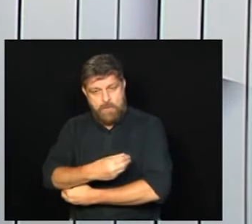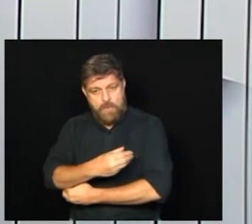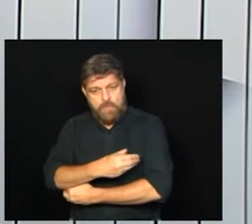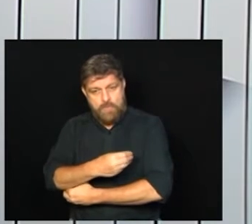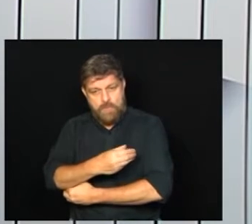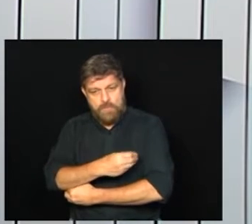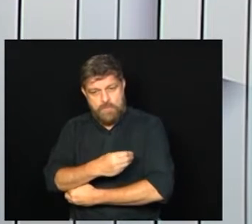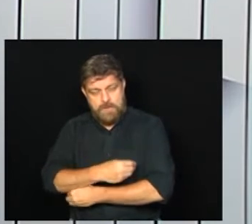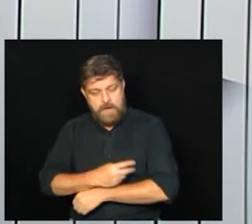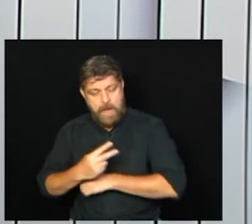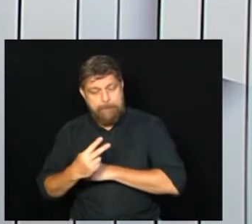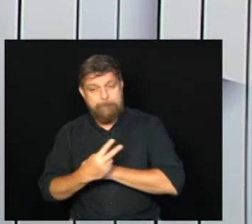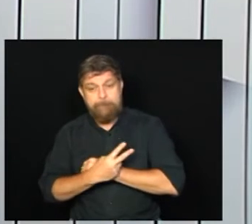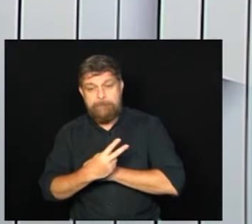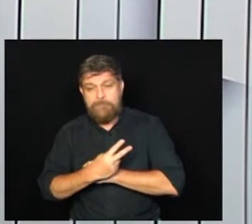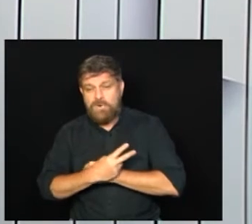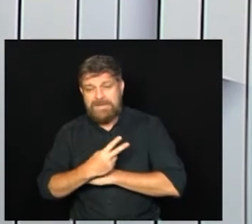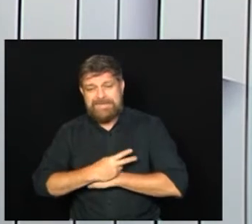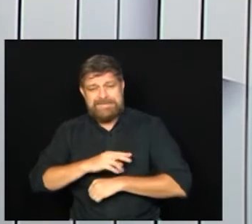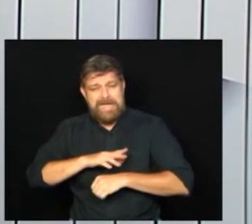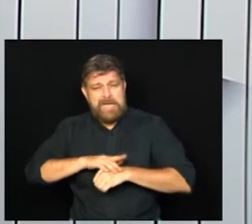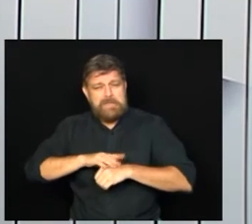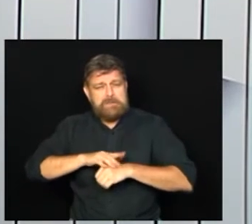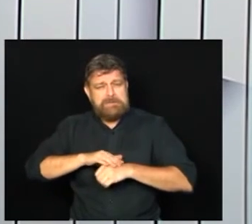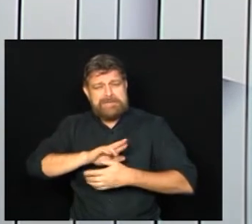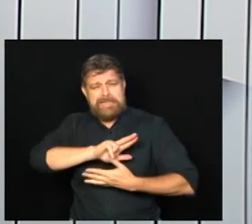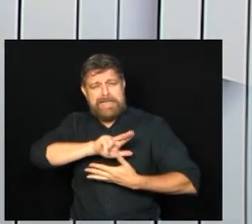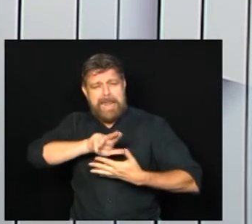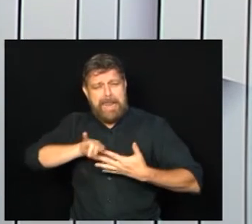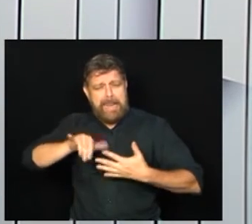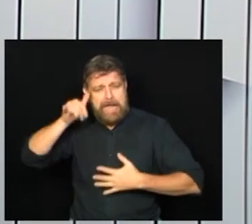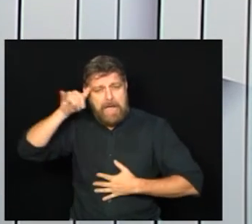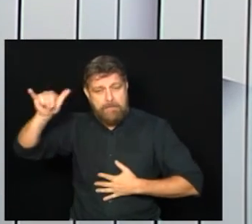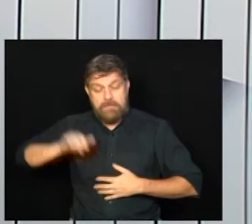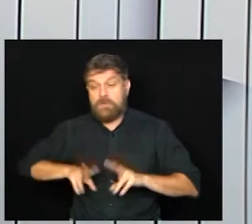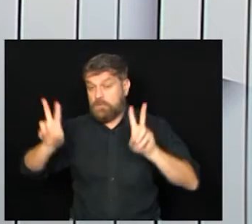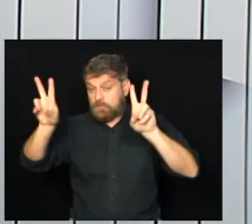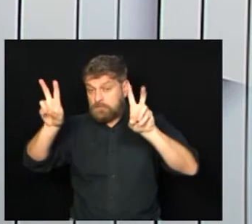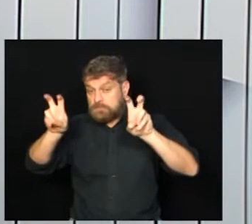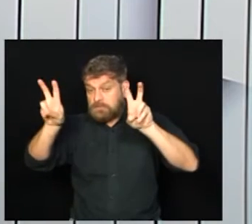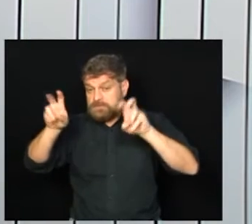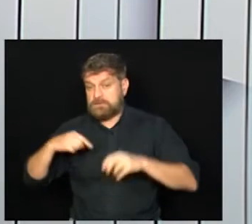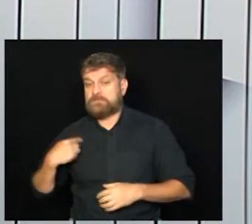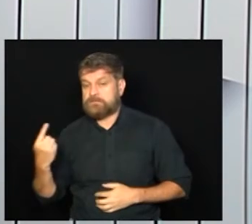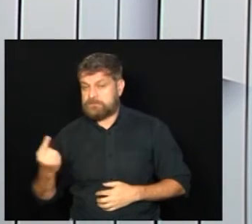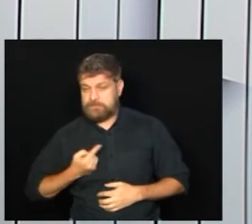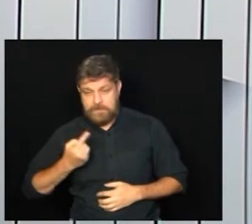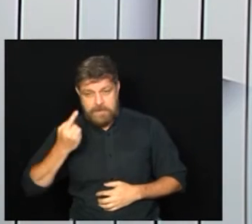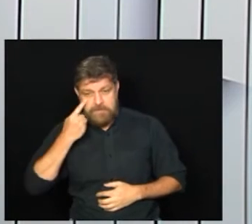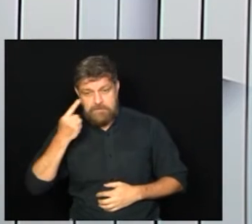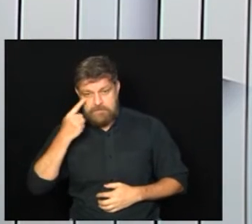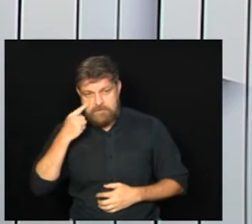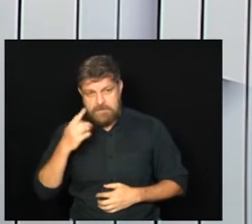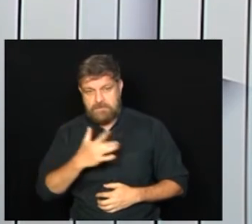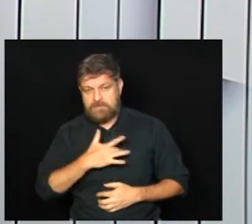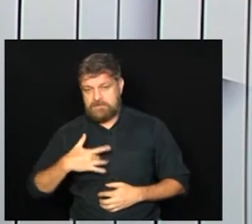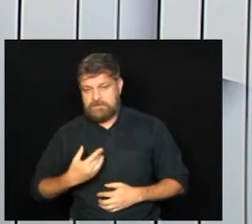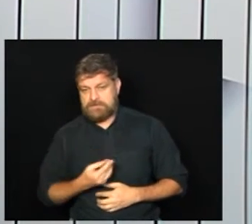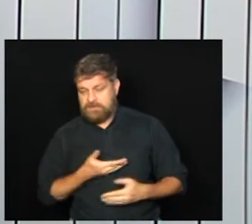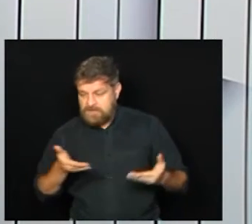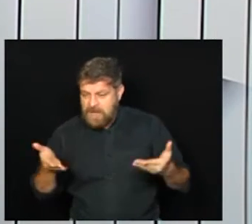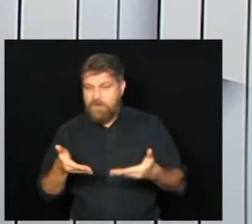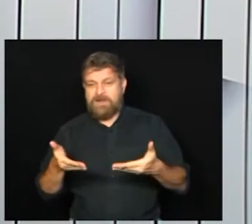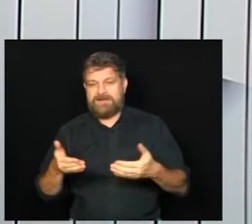materno protege a criança de inúmeras doenças e é sobre este assunto que você acompanha no Saúde